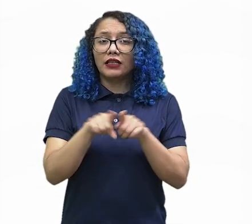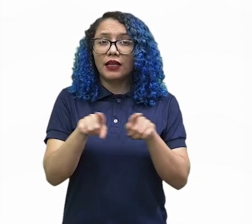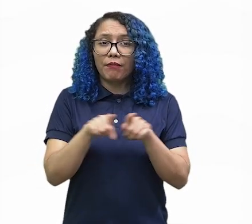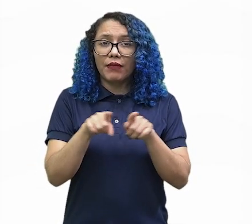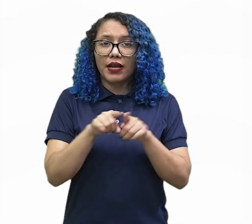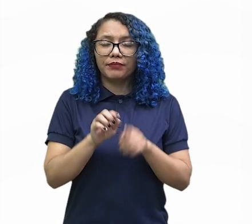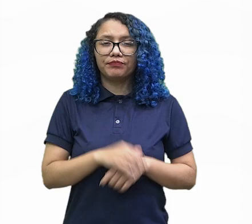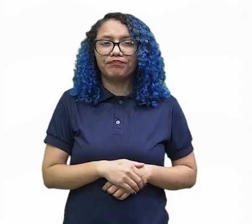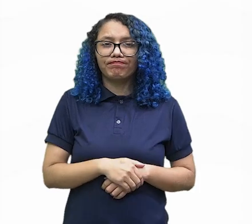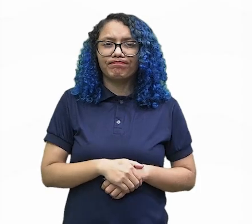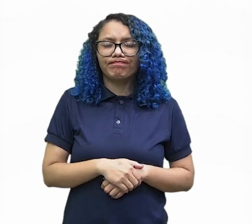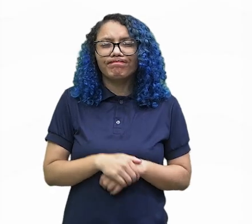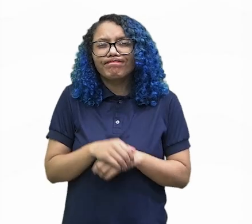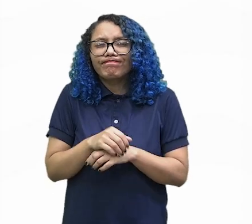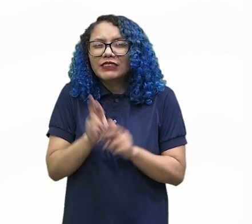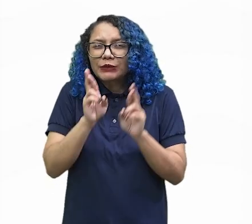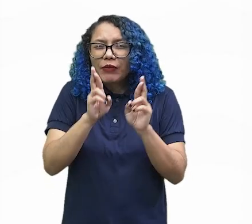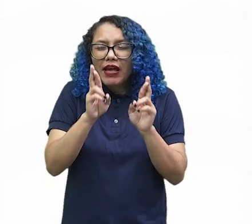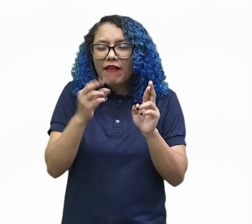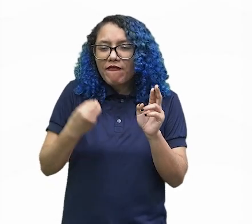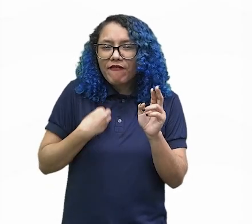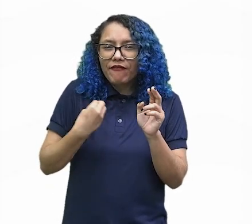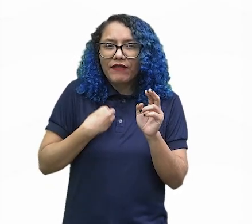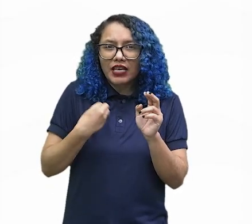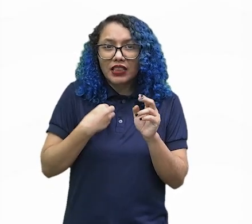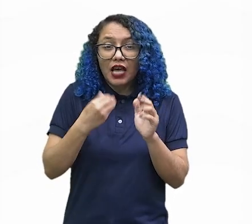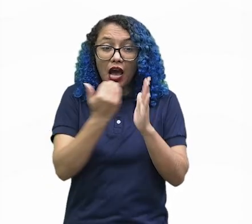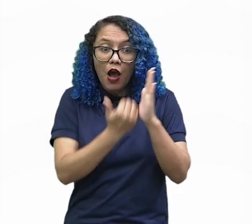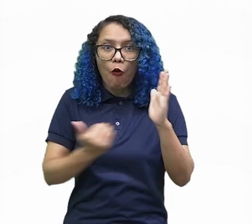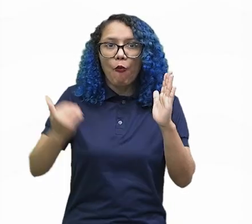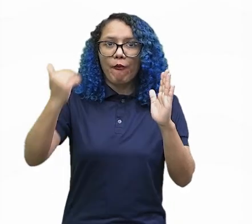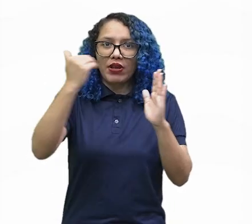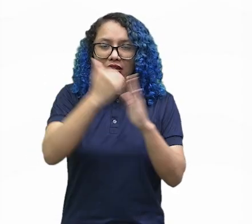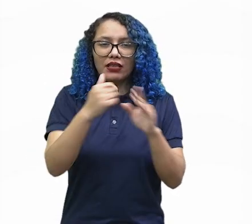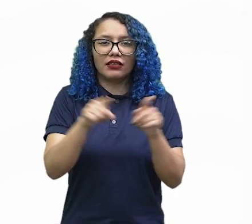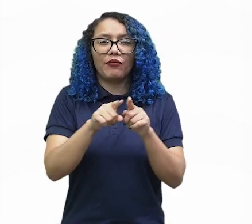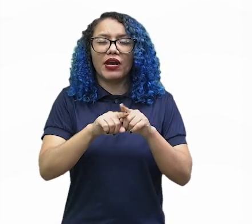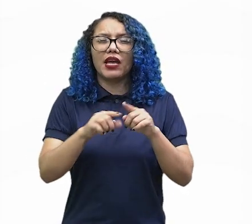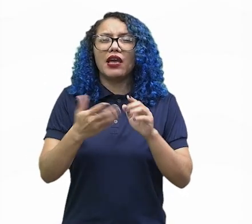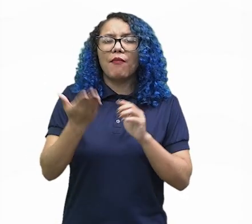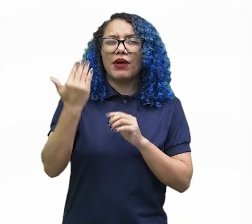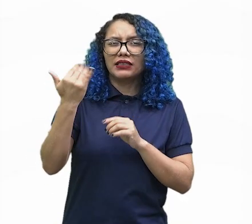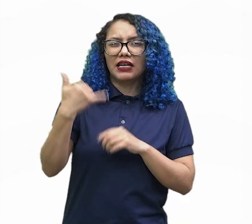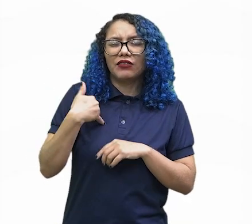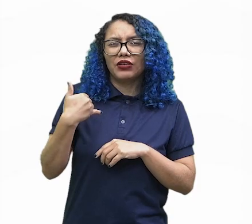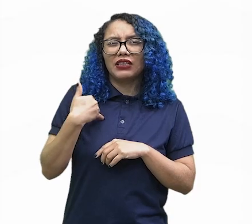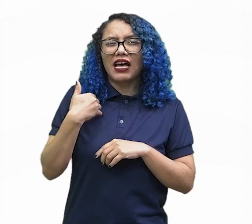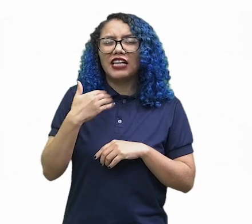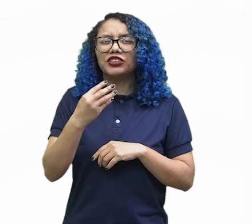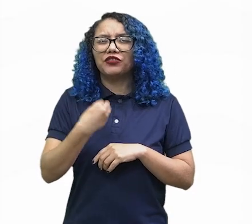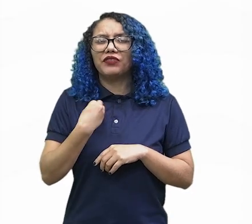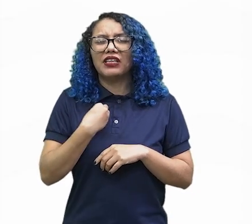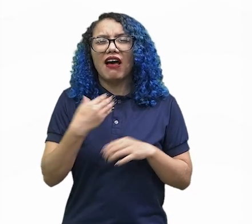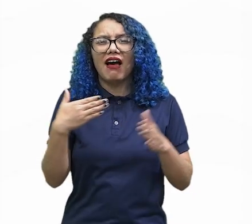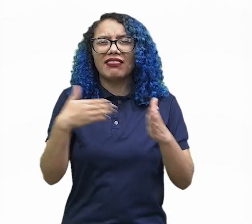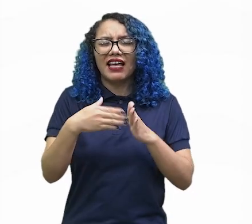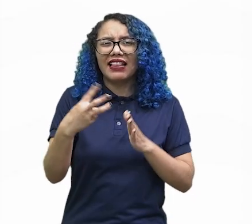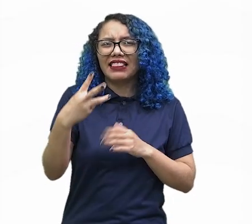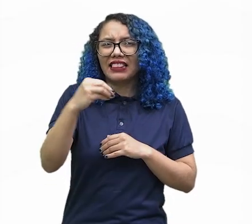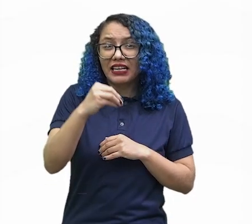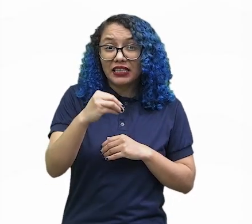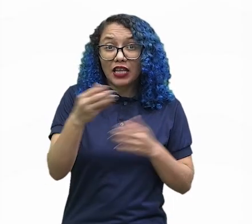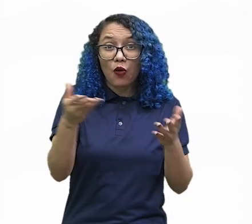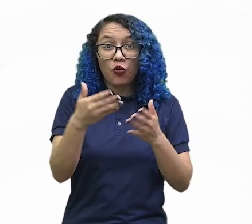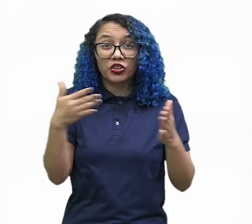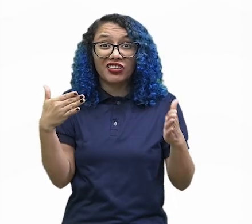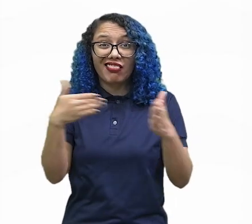a expectativa de vida começa a aumentar, gente. Antigamente as pessoas elas viviam até os 30, 40 anos de idade, hoje em dia a gente observa aí